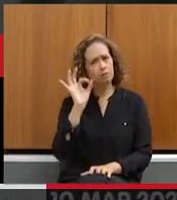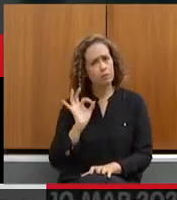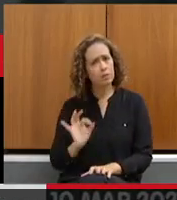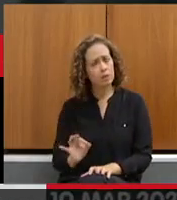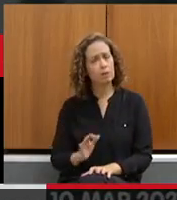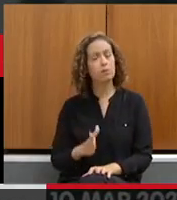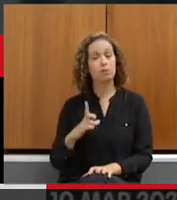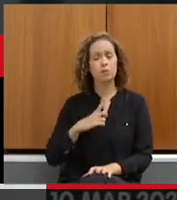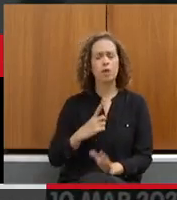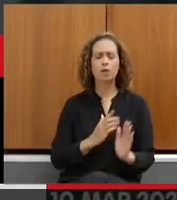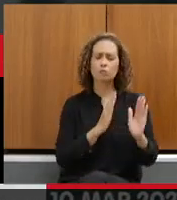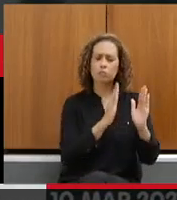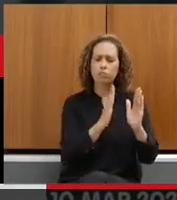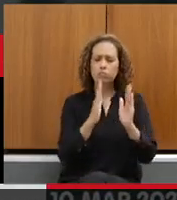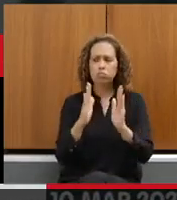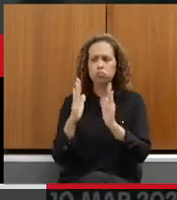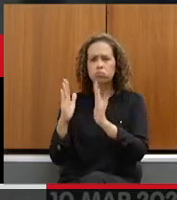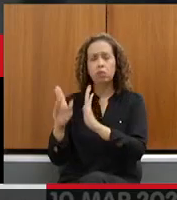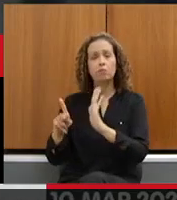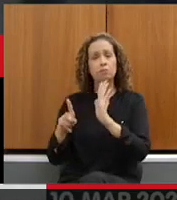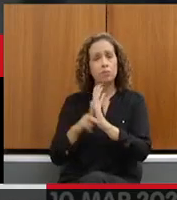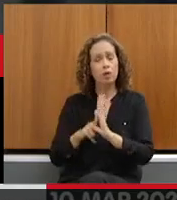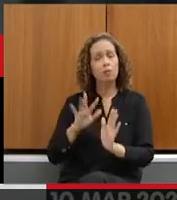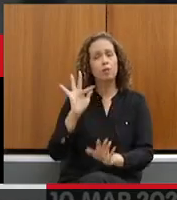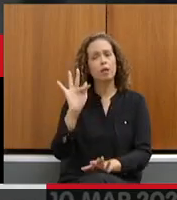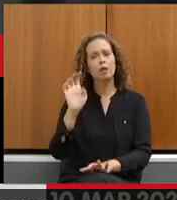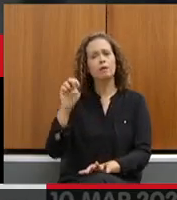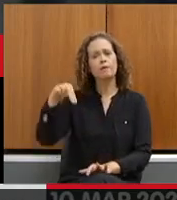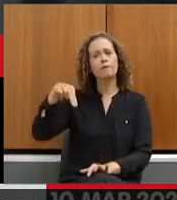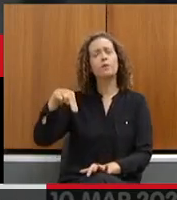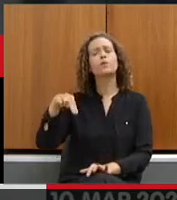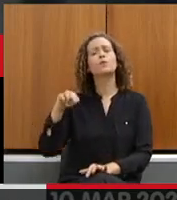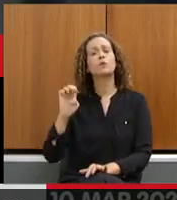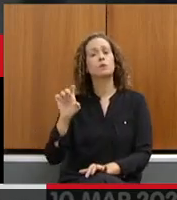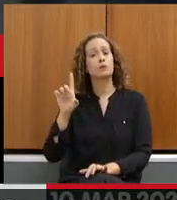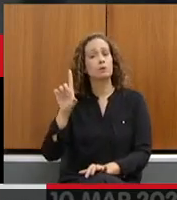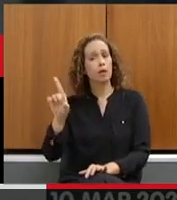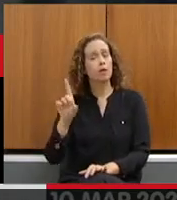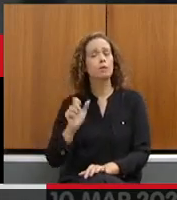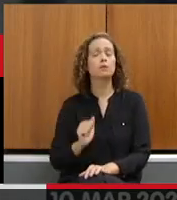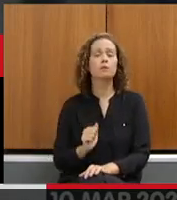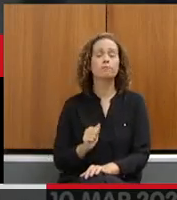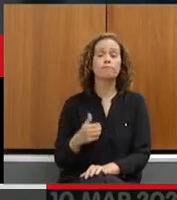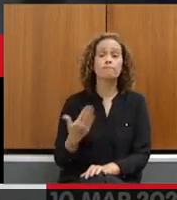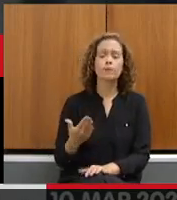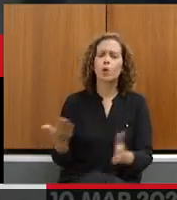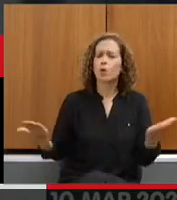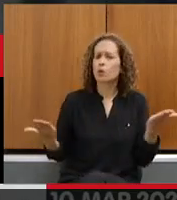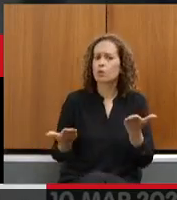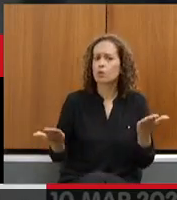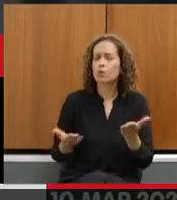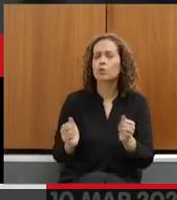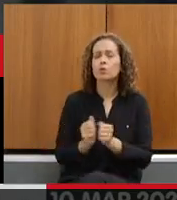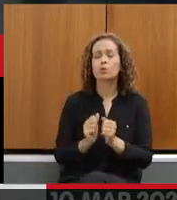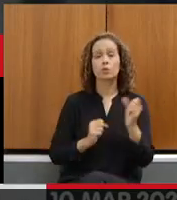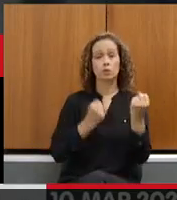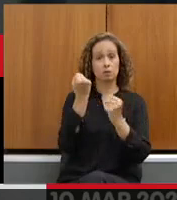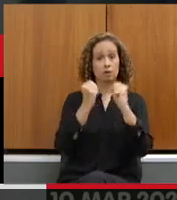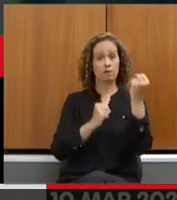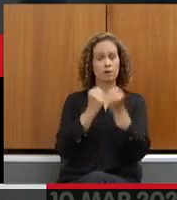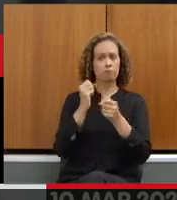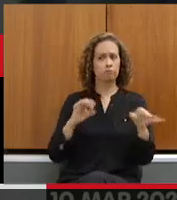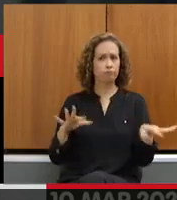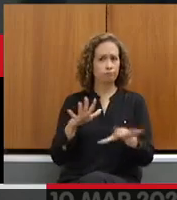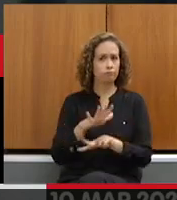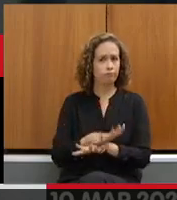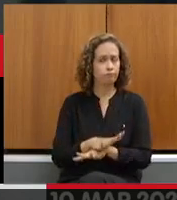temos são as etapas da funet do ponto de vista de construção e de operação hoje o a finalização da fábrica que nós